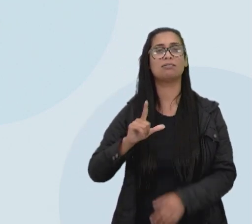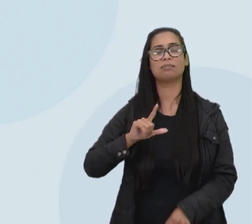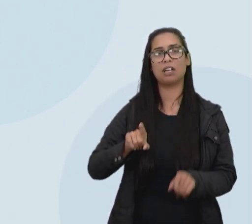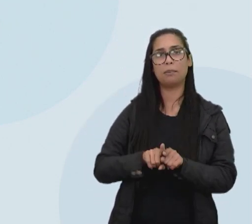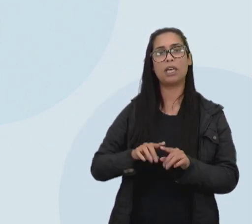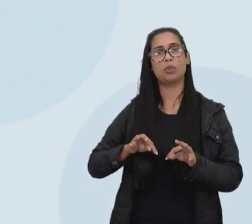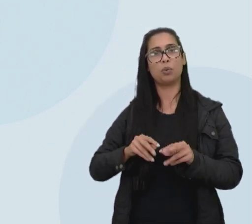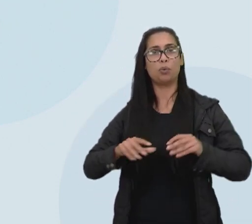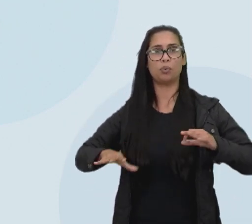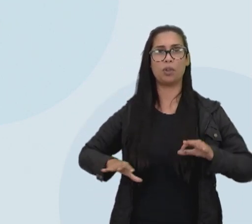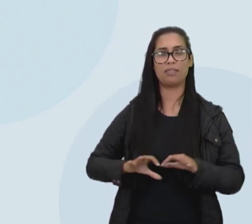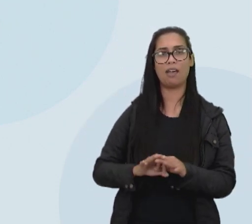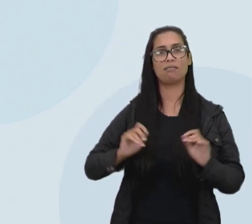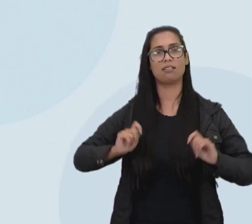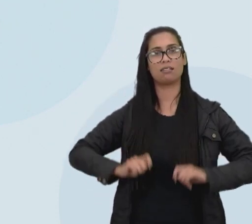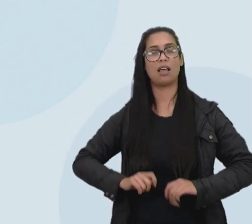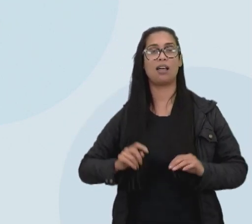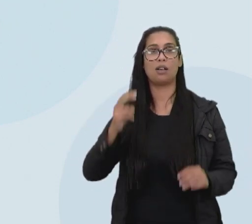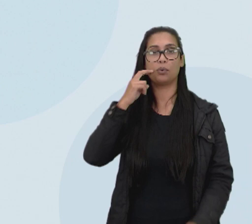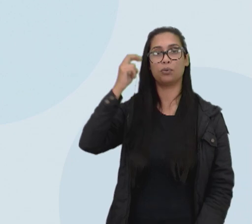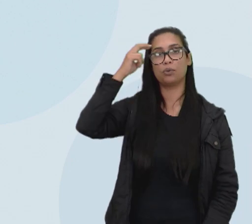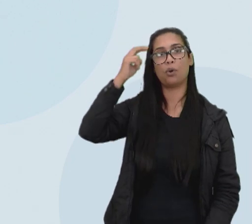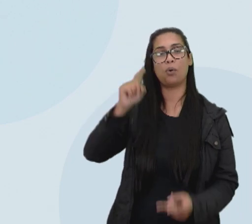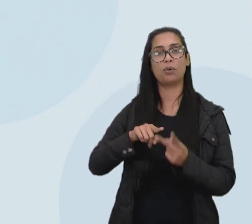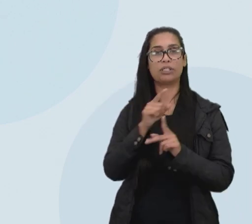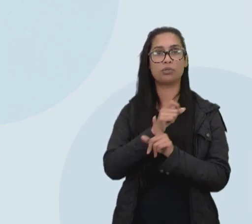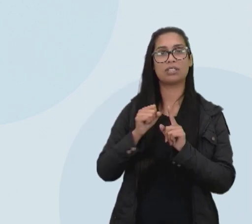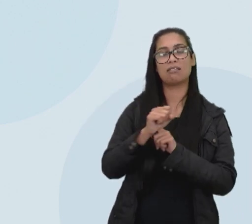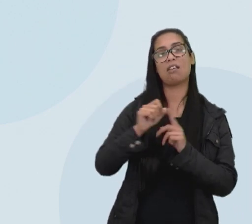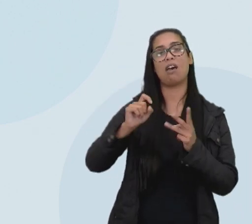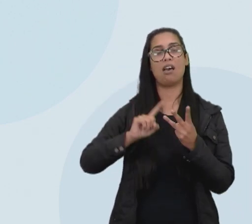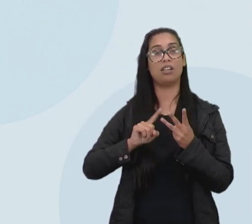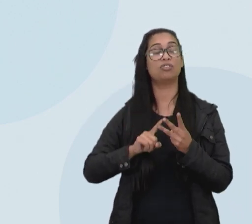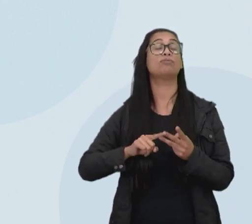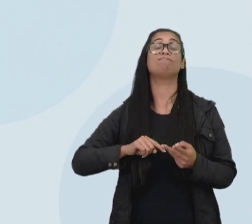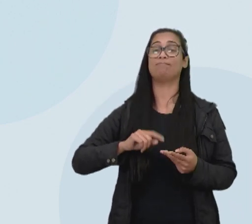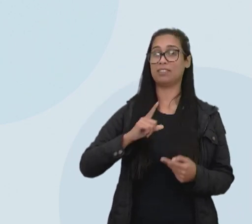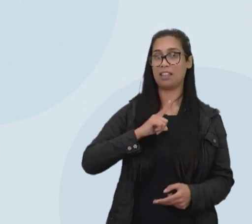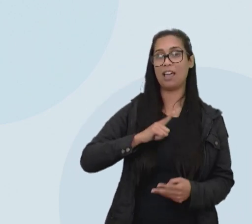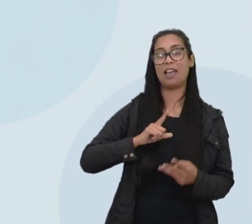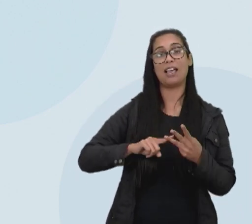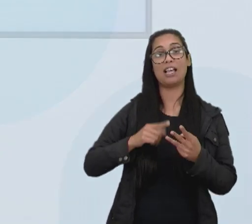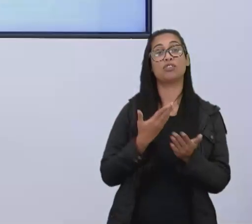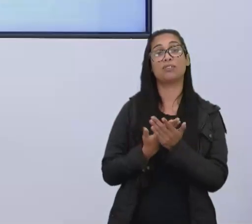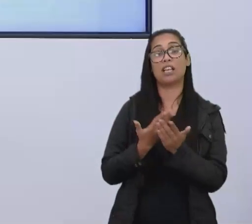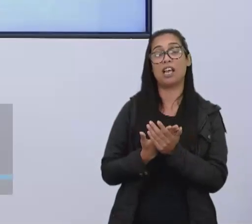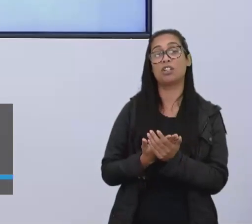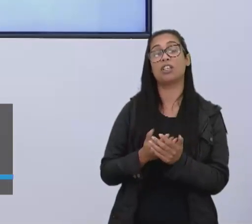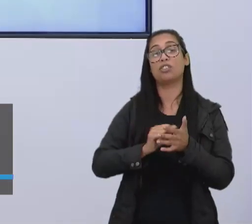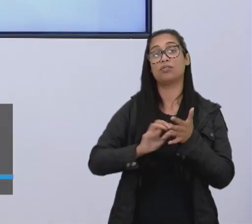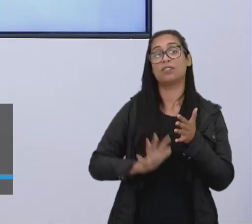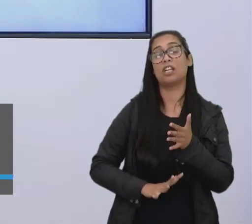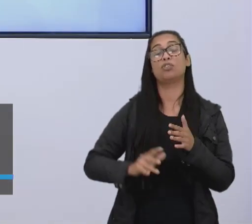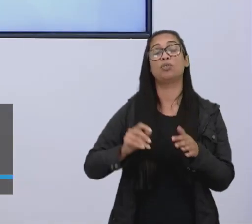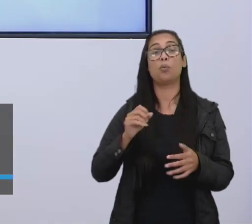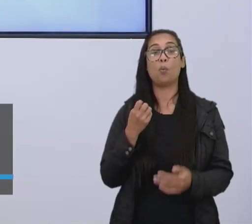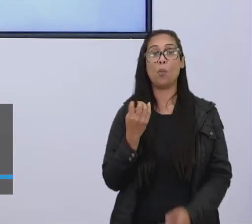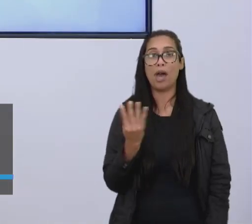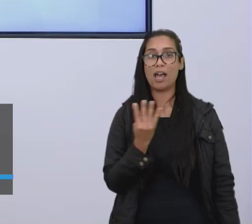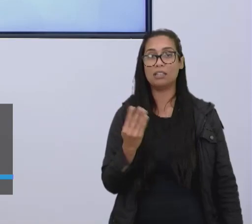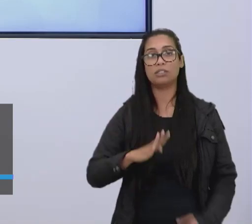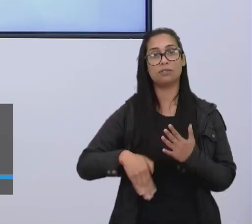interligado, e o nosso componente cultura e sociedade. Estamos na atividade 4, desenvolvimento 2,